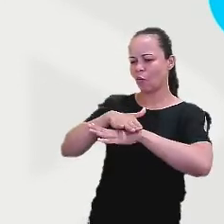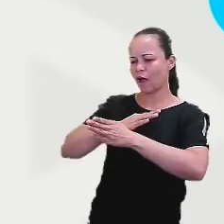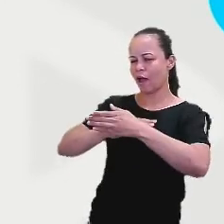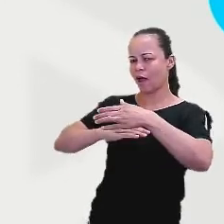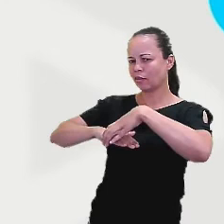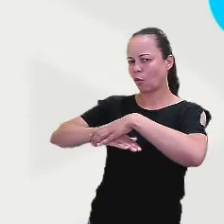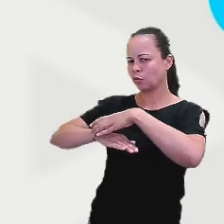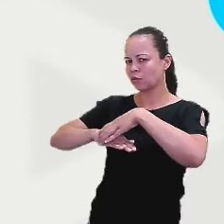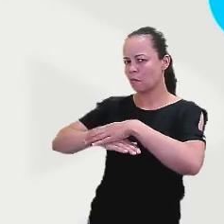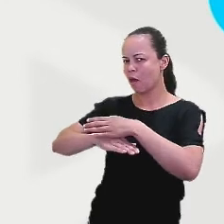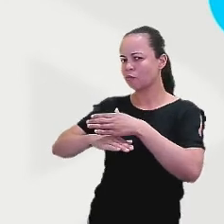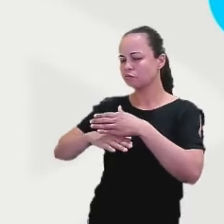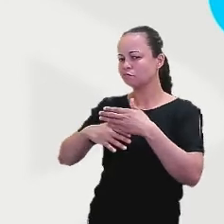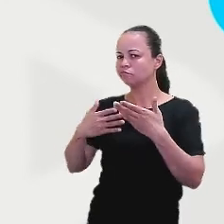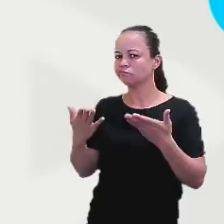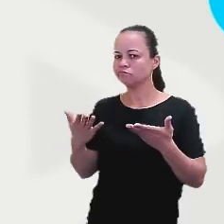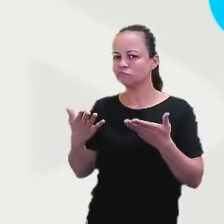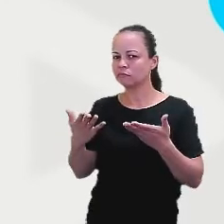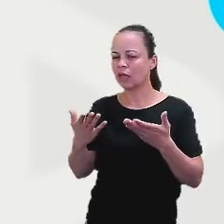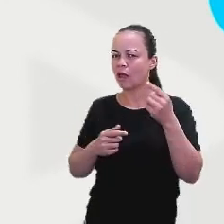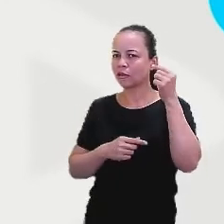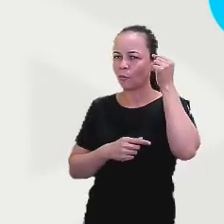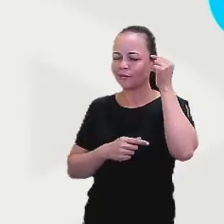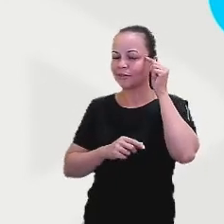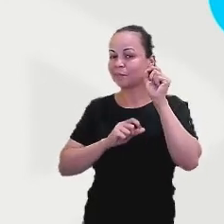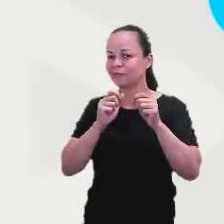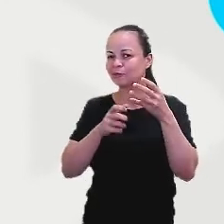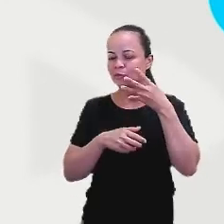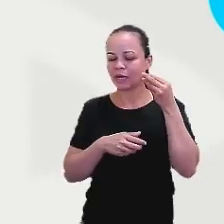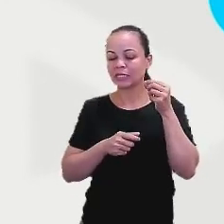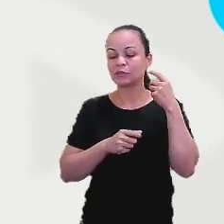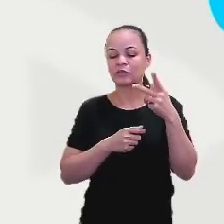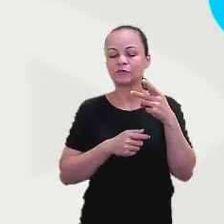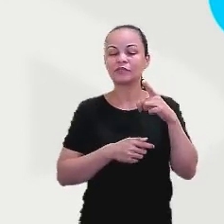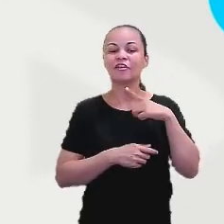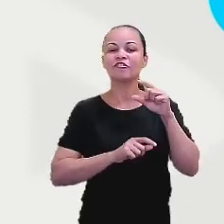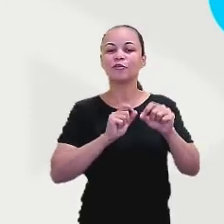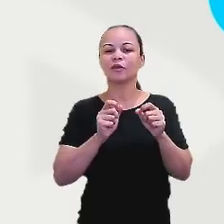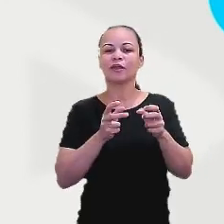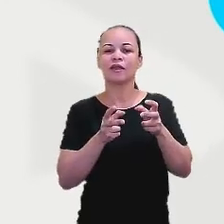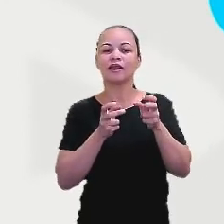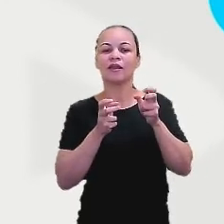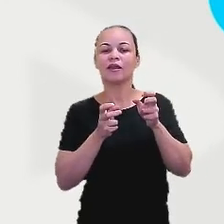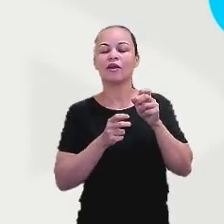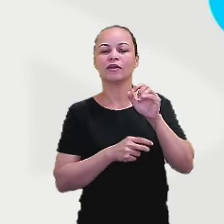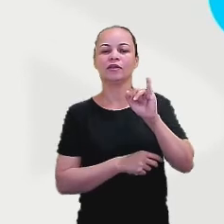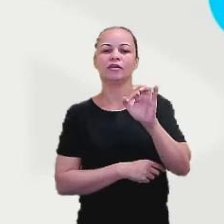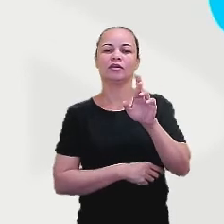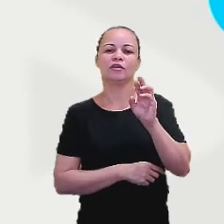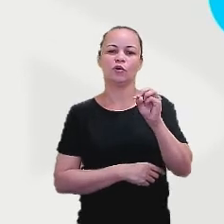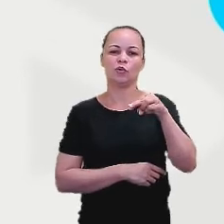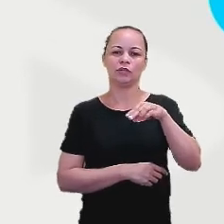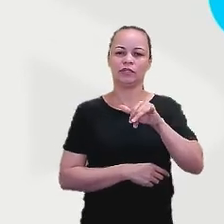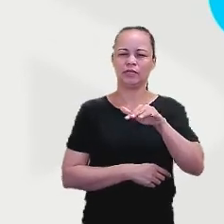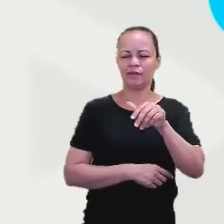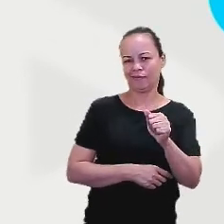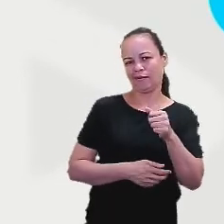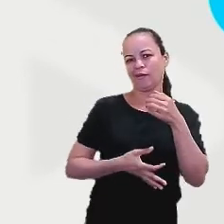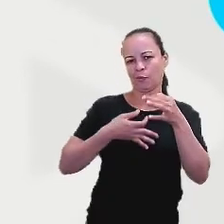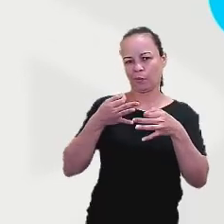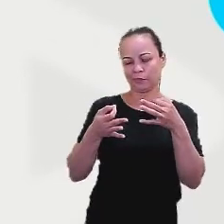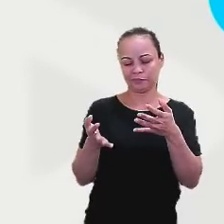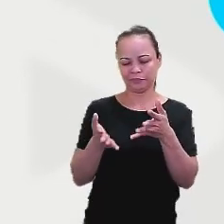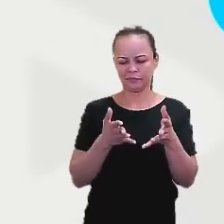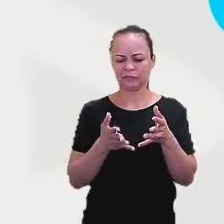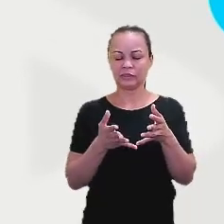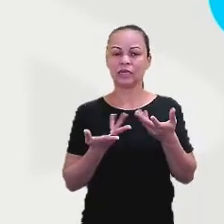Então, assim, a gente percebe que aí teve o quê? Uma ironia, né? Uma das melhores coisas da fazenda é